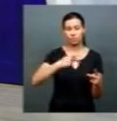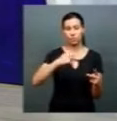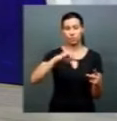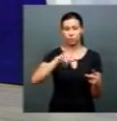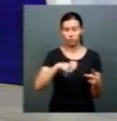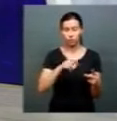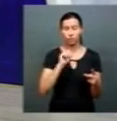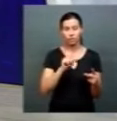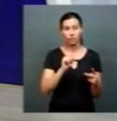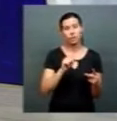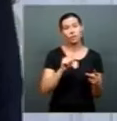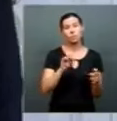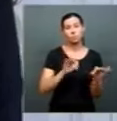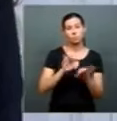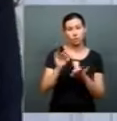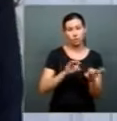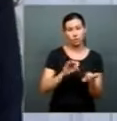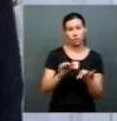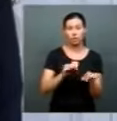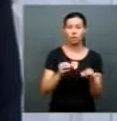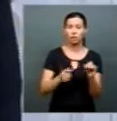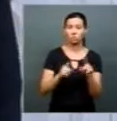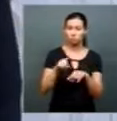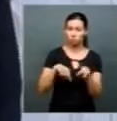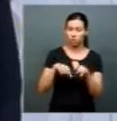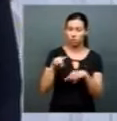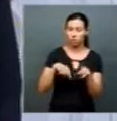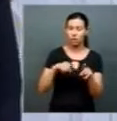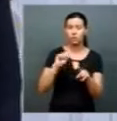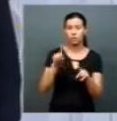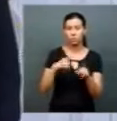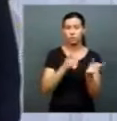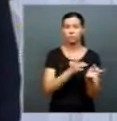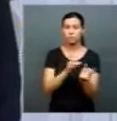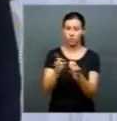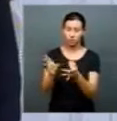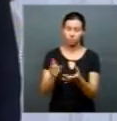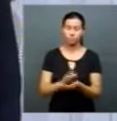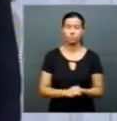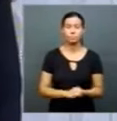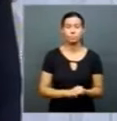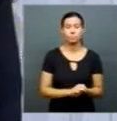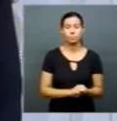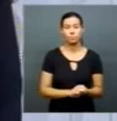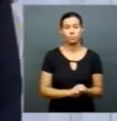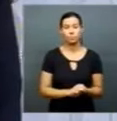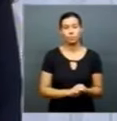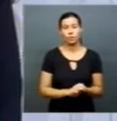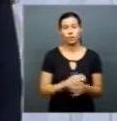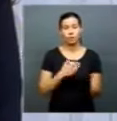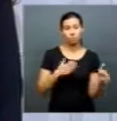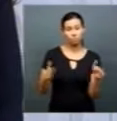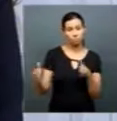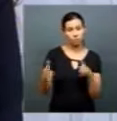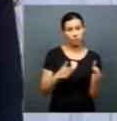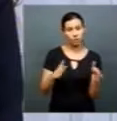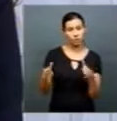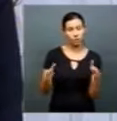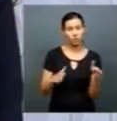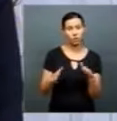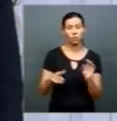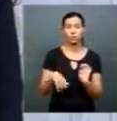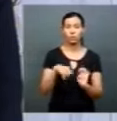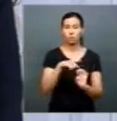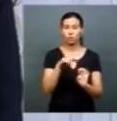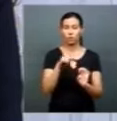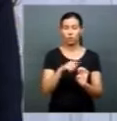no mercado. Esse processo dura de 24 meses a 36 meses. Durante esse período, o empreendedor vai ter todo o